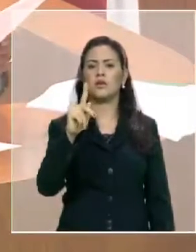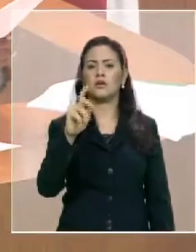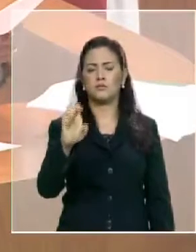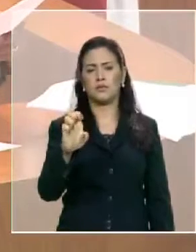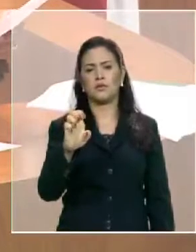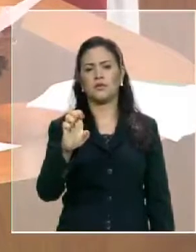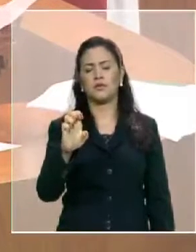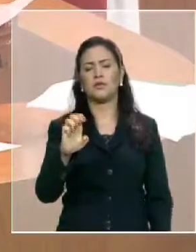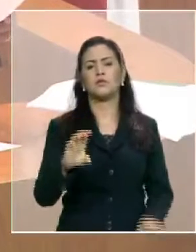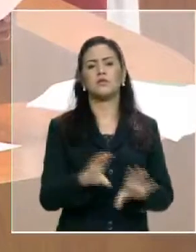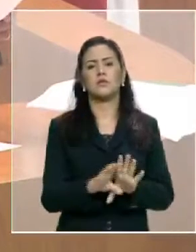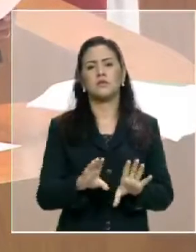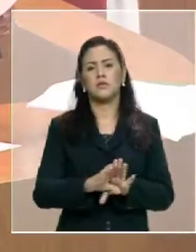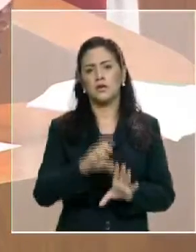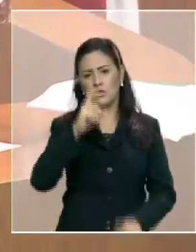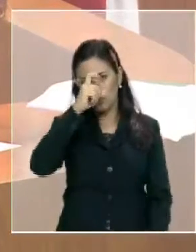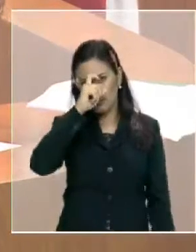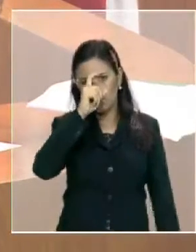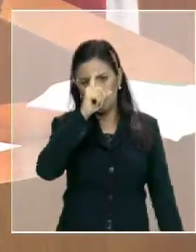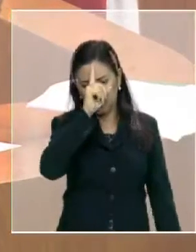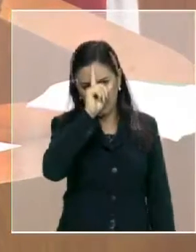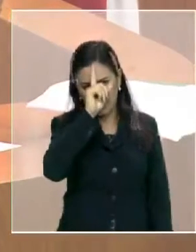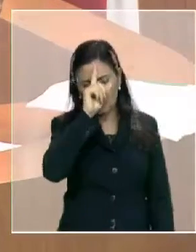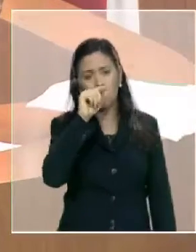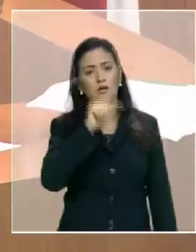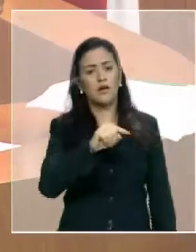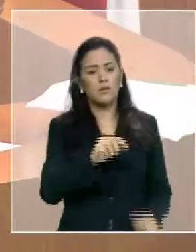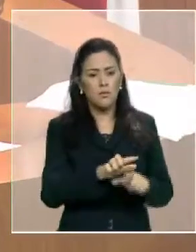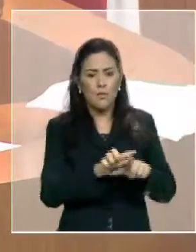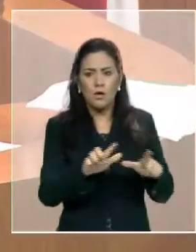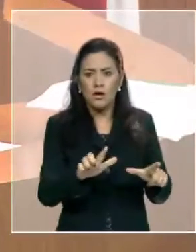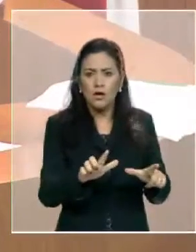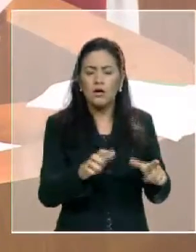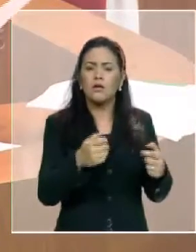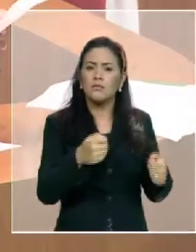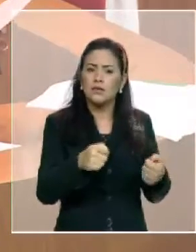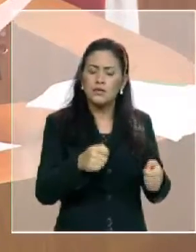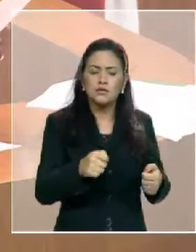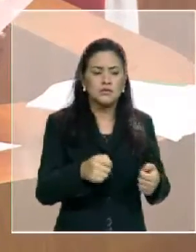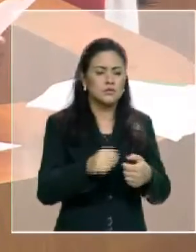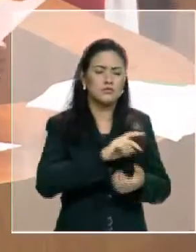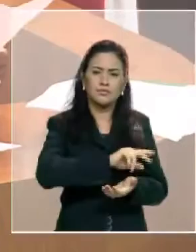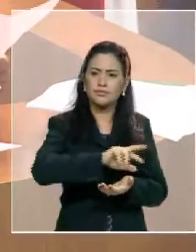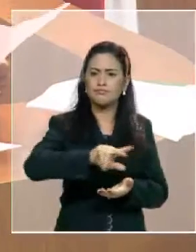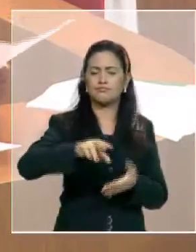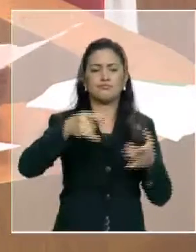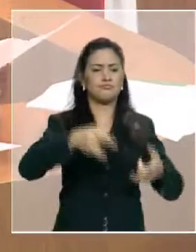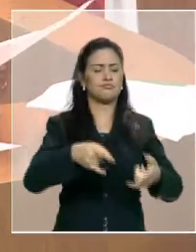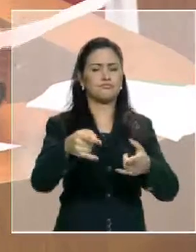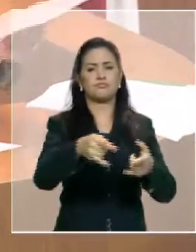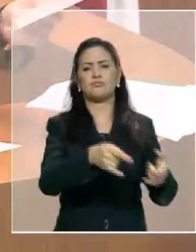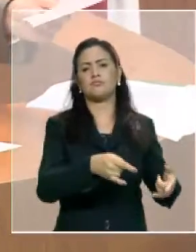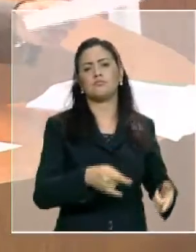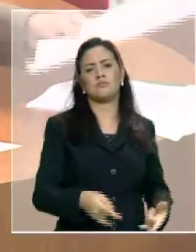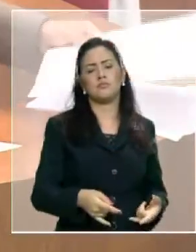equipar o hospital também do município de Sambaíba, calçamento para o município,